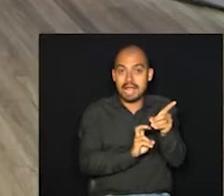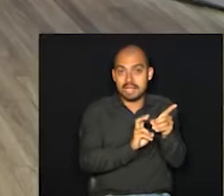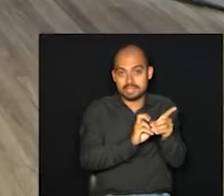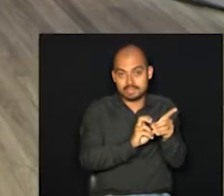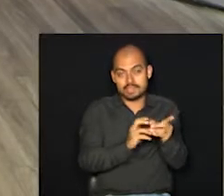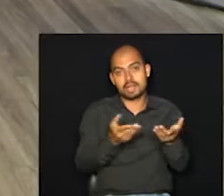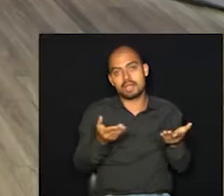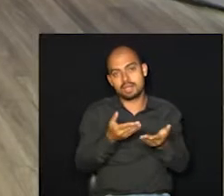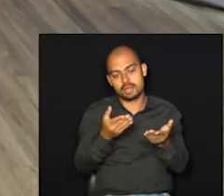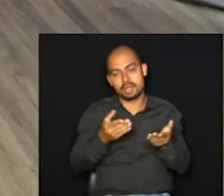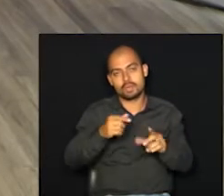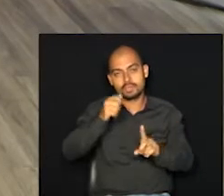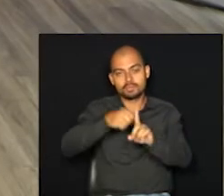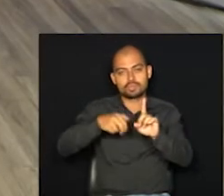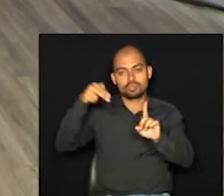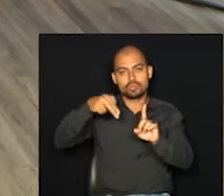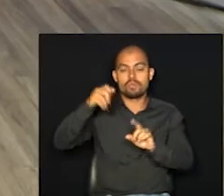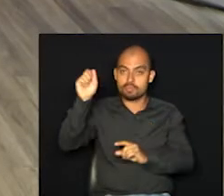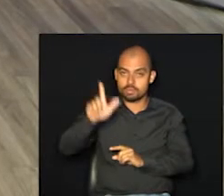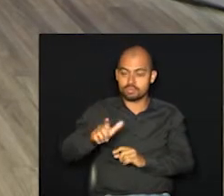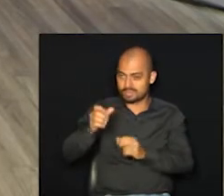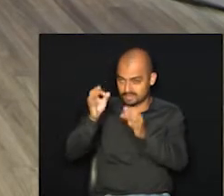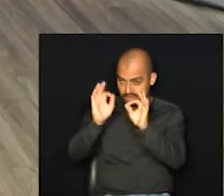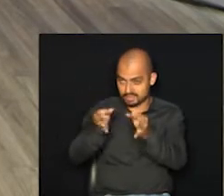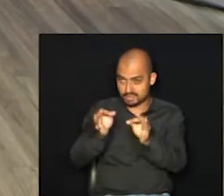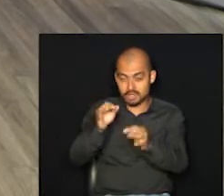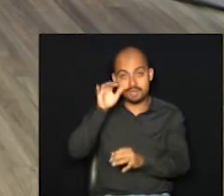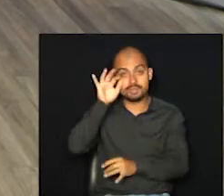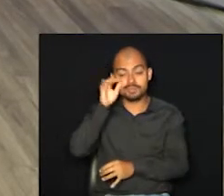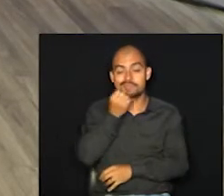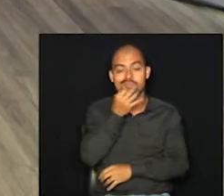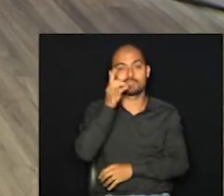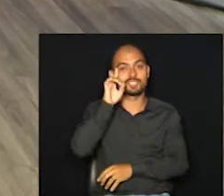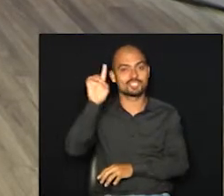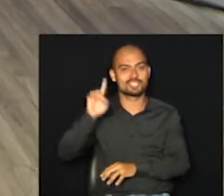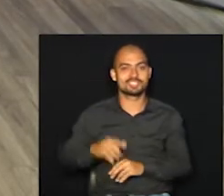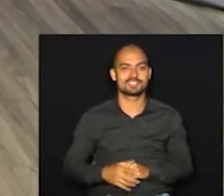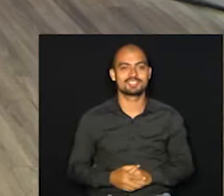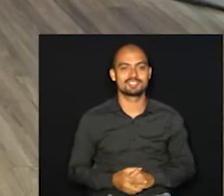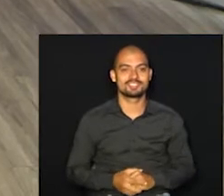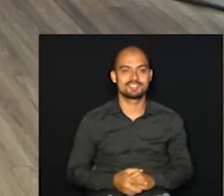Novembro Azul. Certo, André Aranha, seja bem-vindo e bom dia.